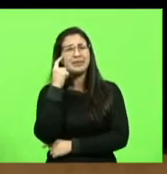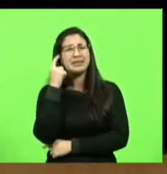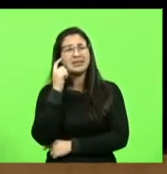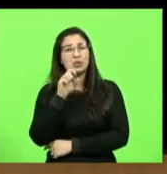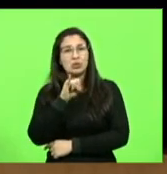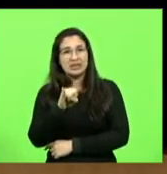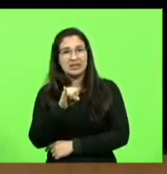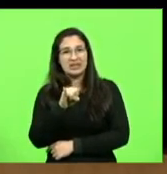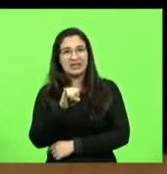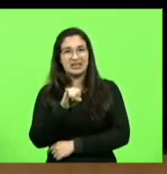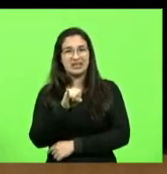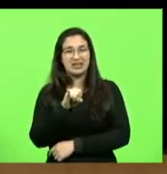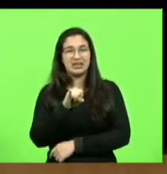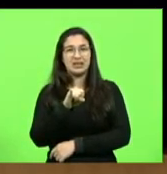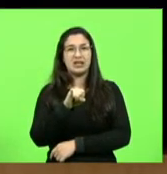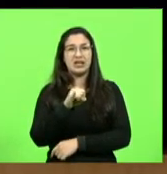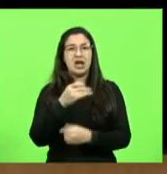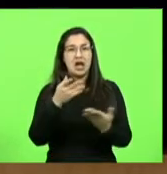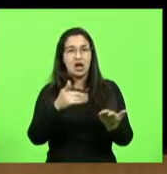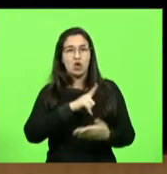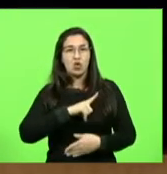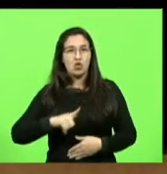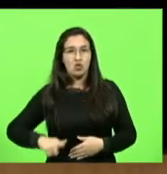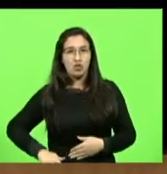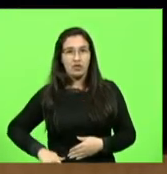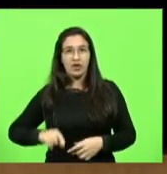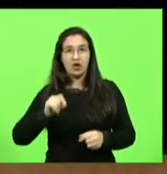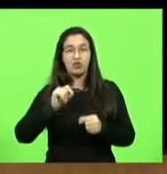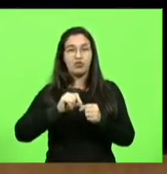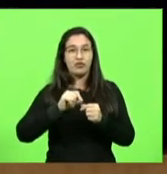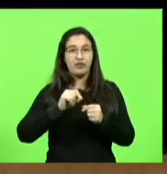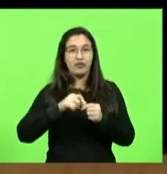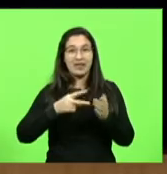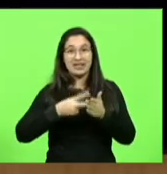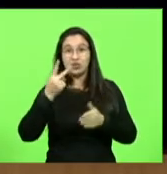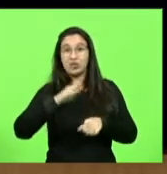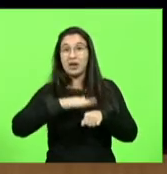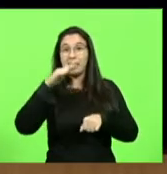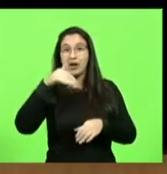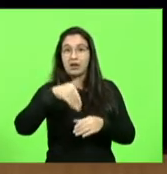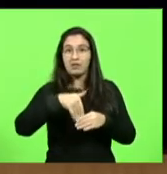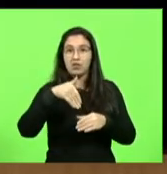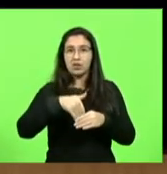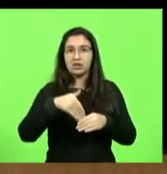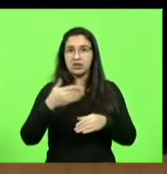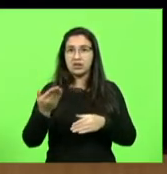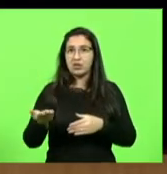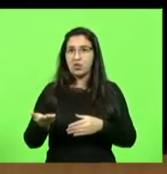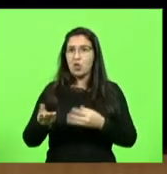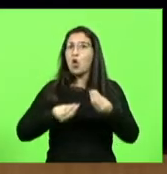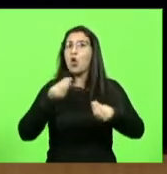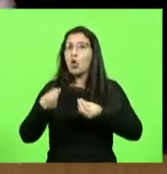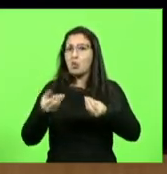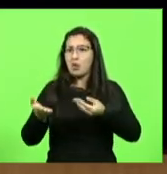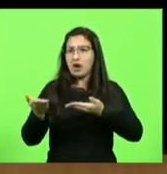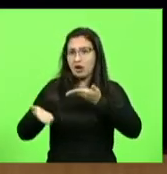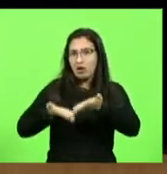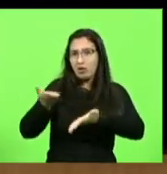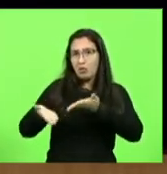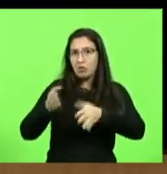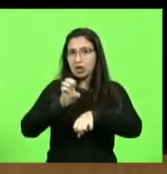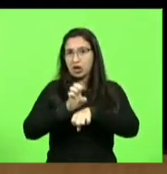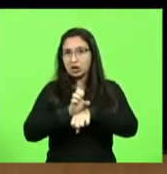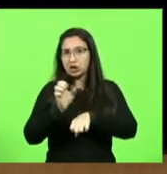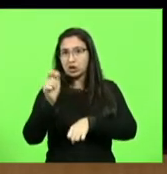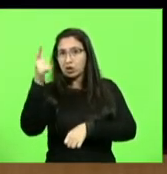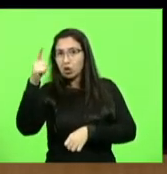em que o governo fez a segunda maior votação, ele trata desse jeito, imagina como é que ele trata os outros estados da